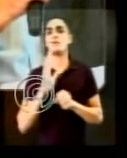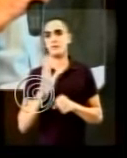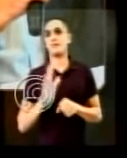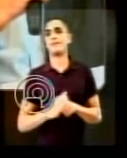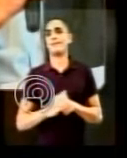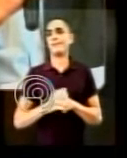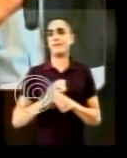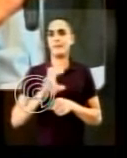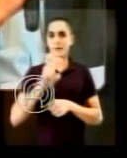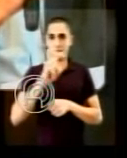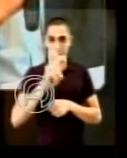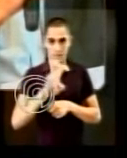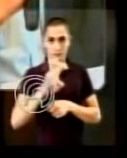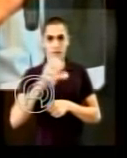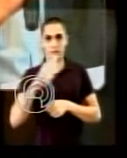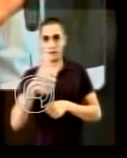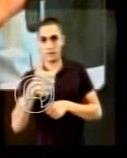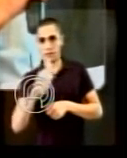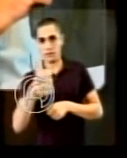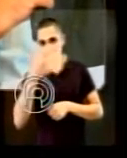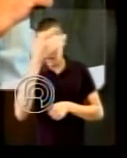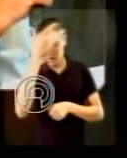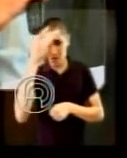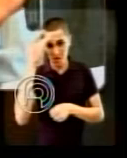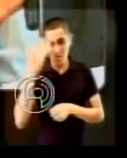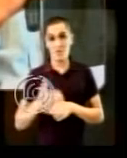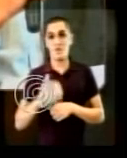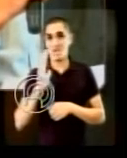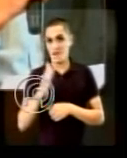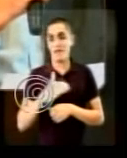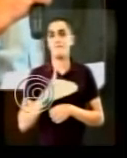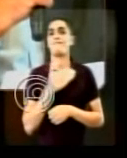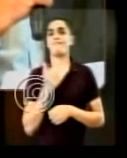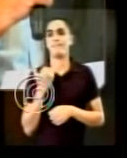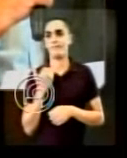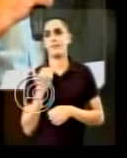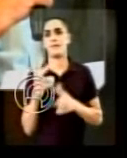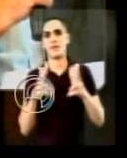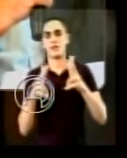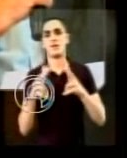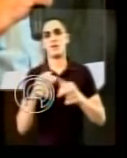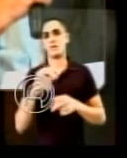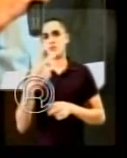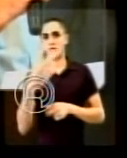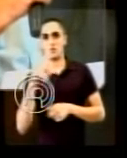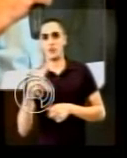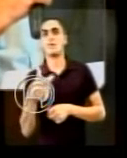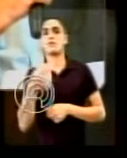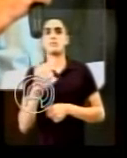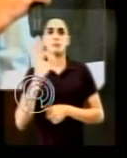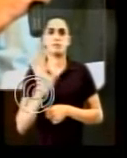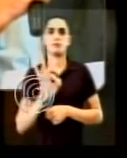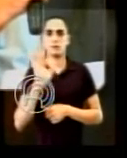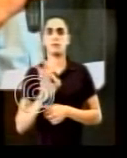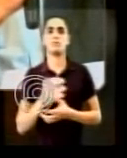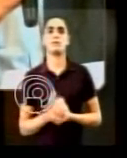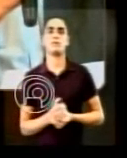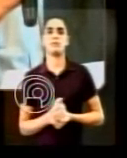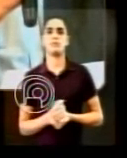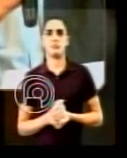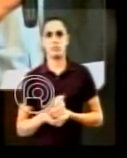óbitos, que corresponde a uma letalidade de 2,6%. Nós tivemos